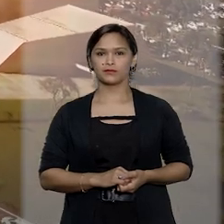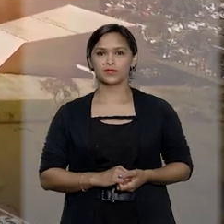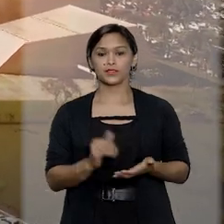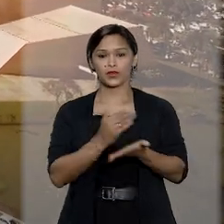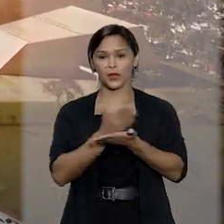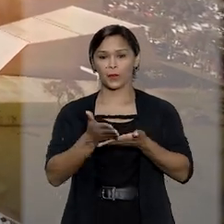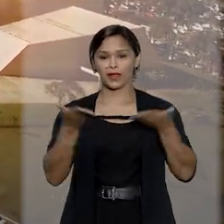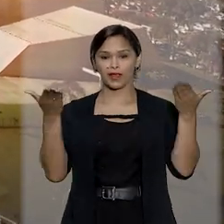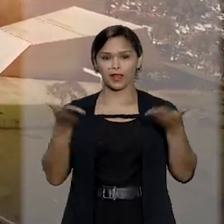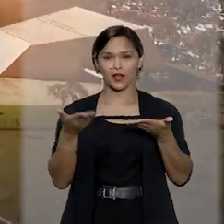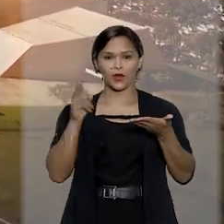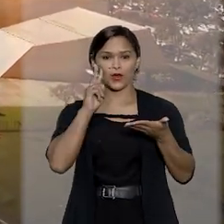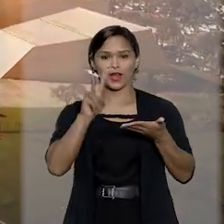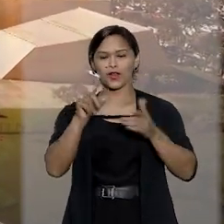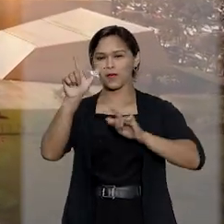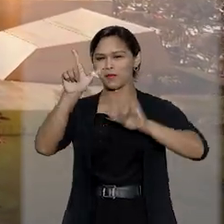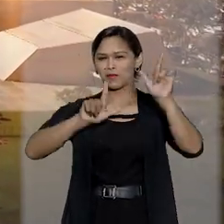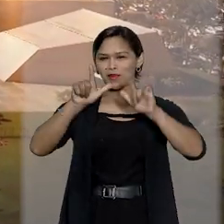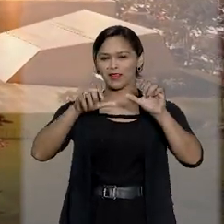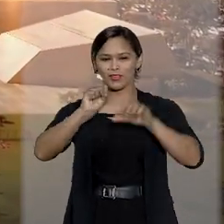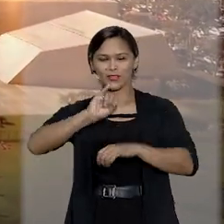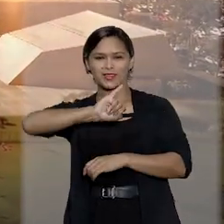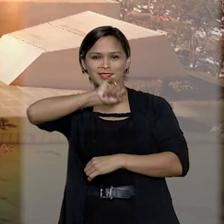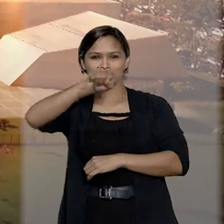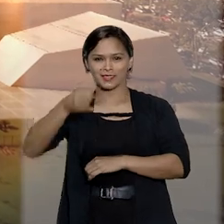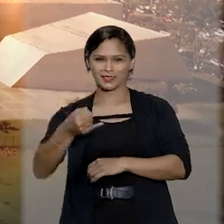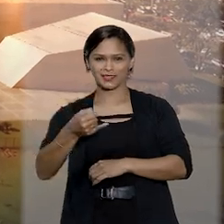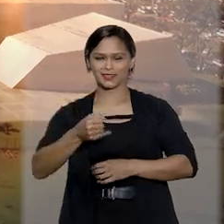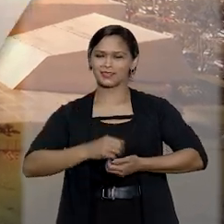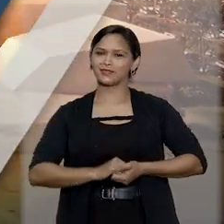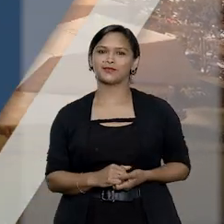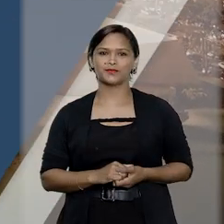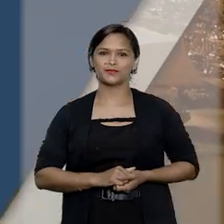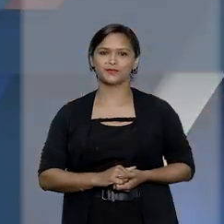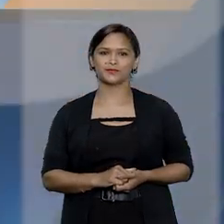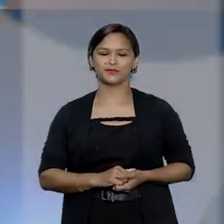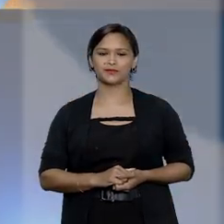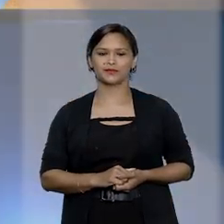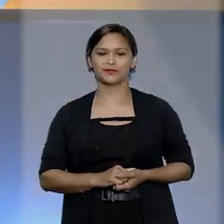Começa agora o programa do Superior Tribunal de Justiça.